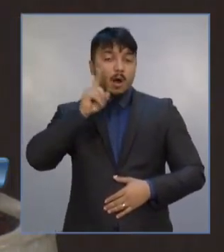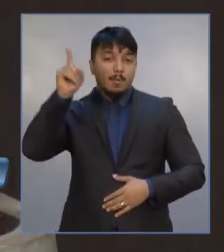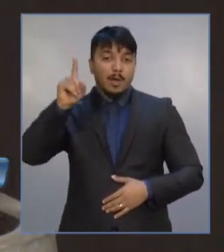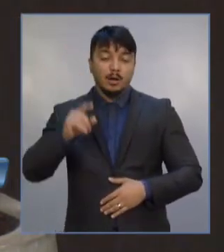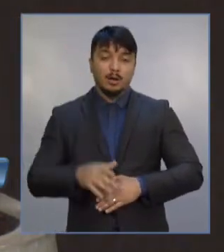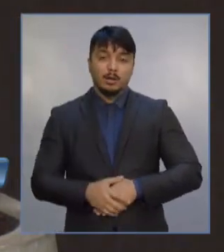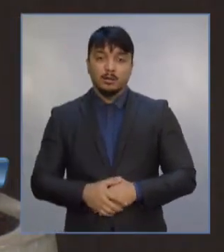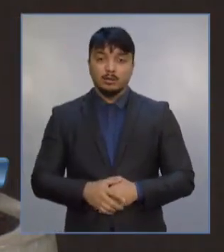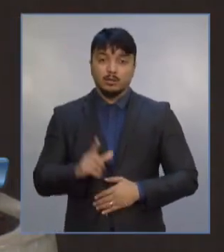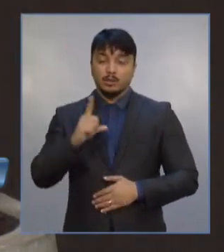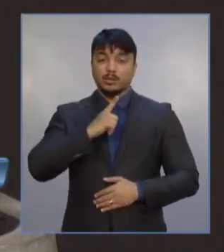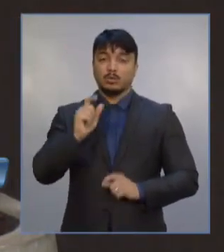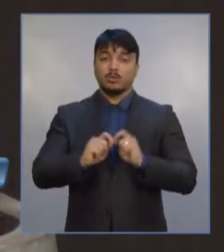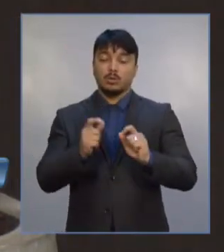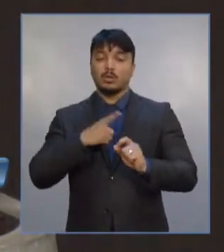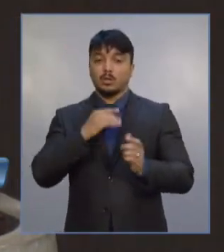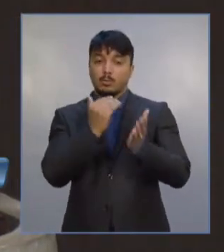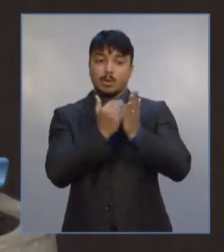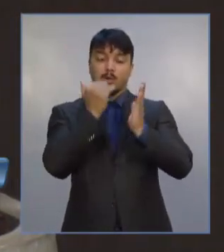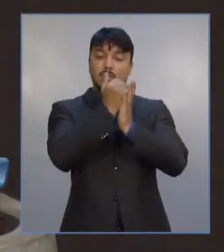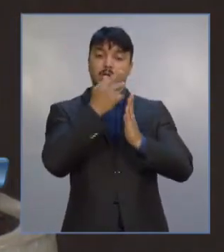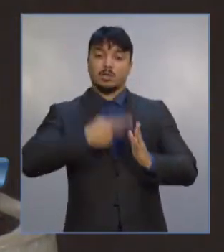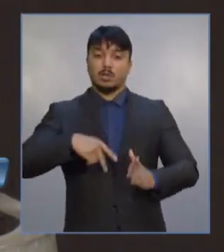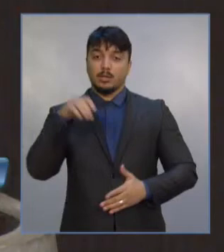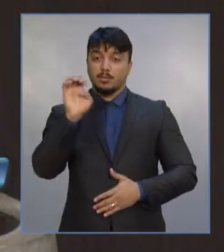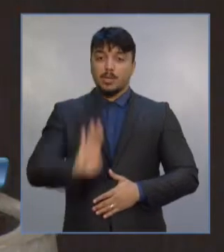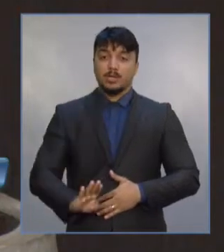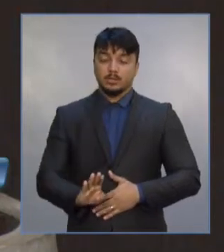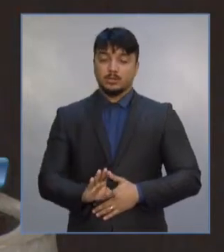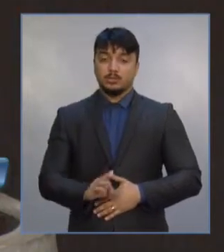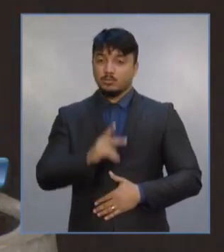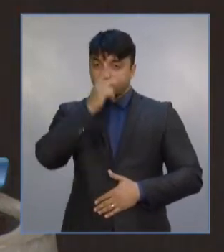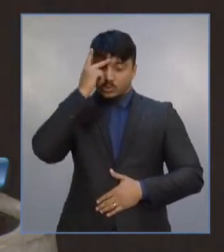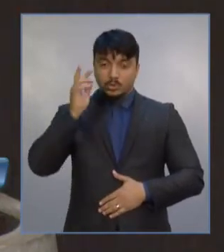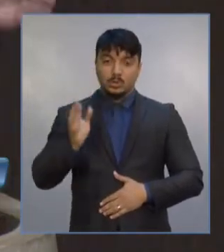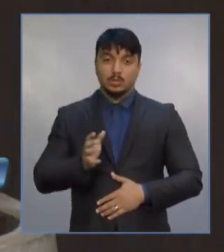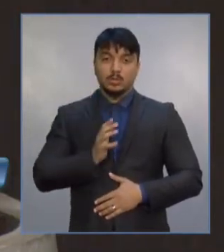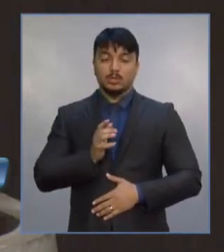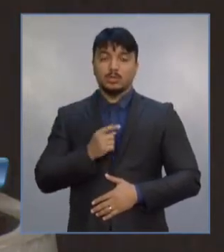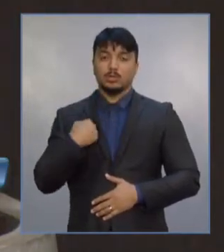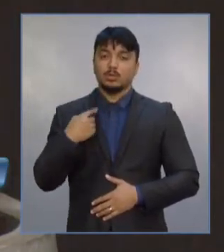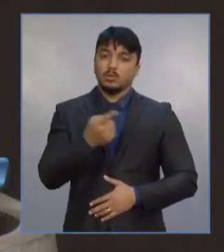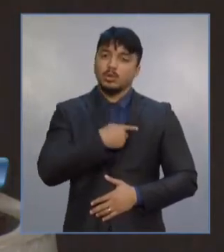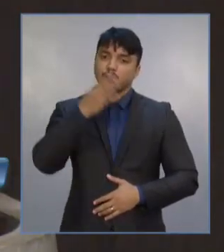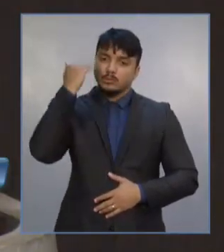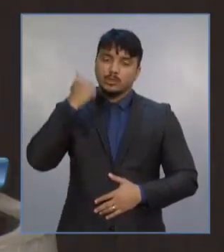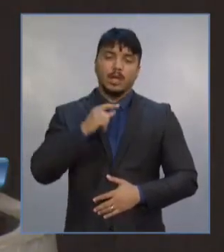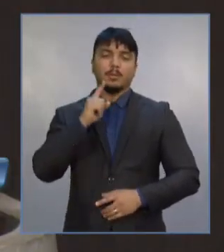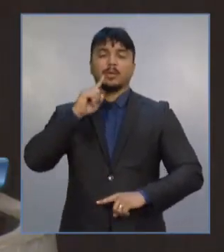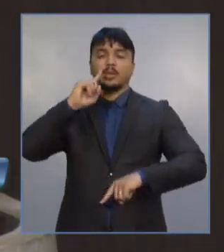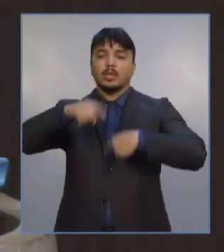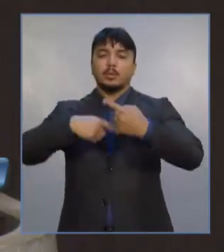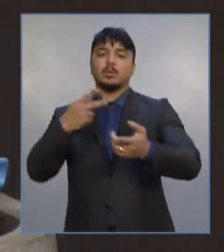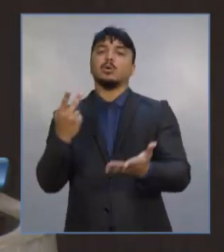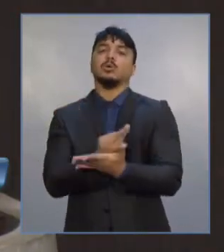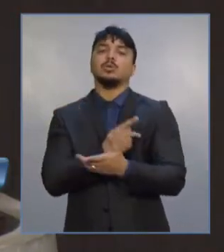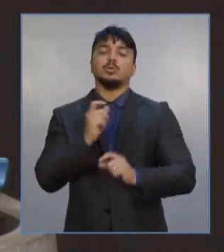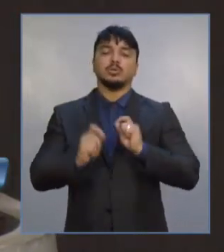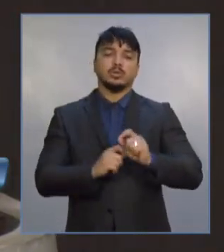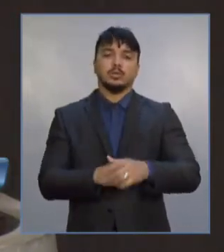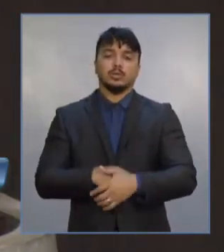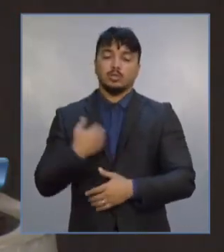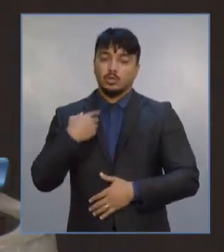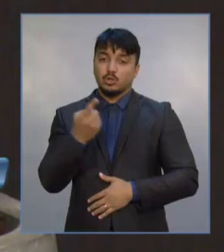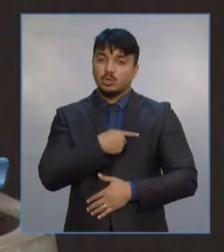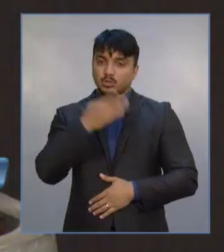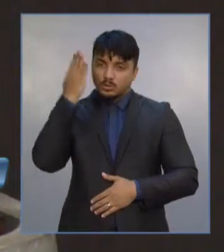com a alta burguesia deste país. E nós sabemos o que veio depois. Nós sabemos o que